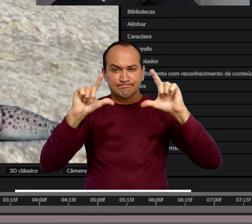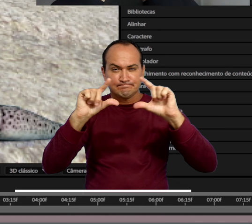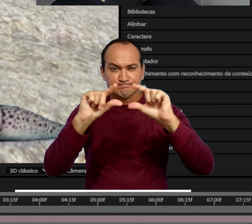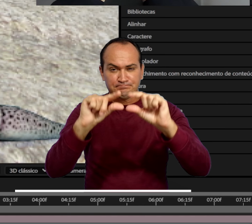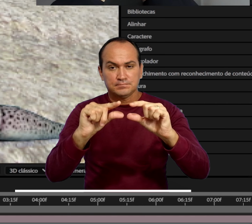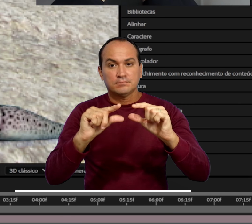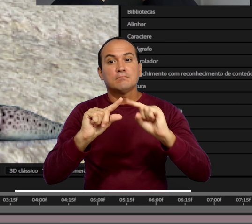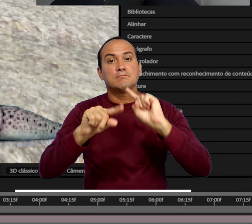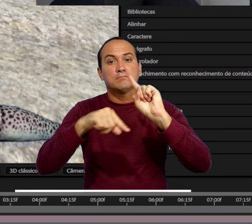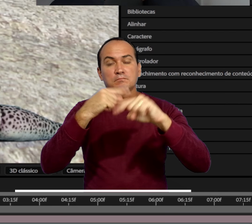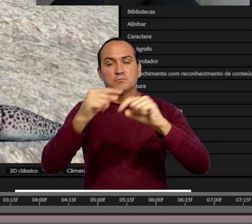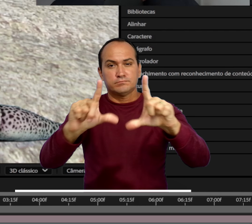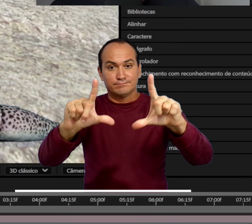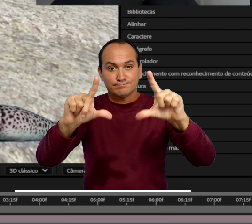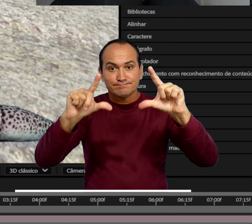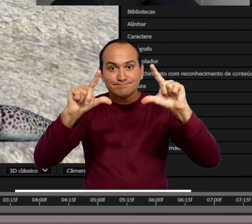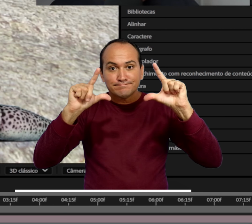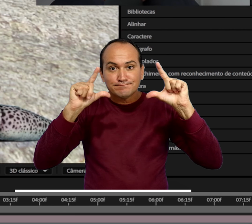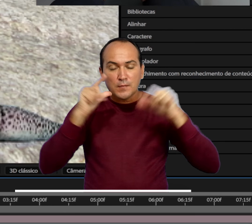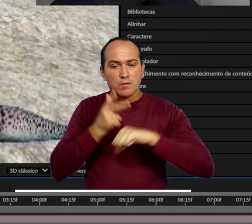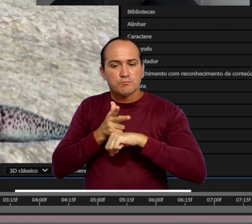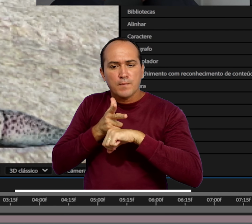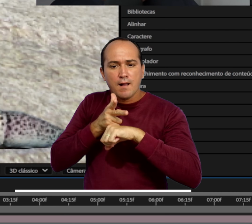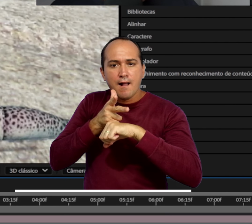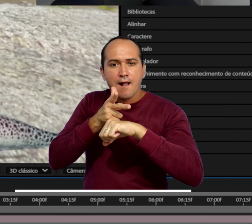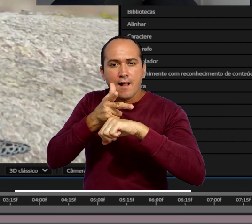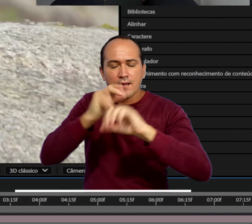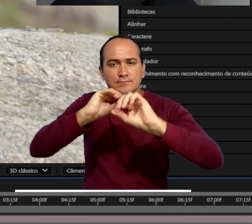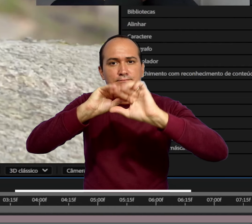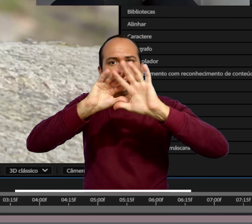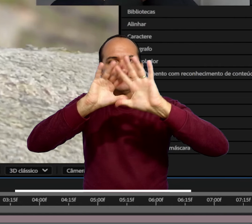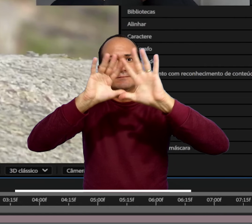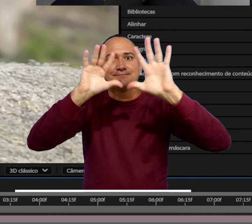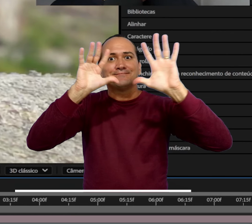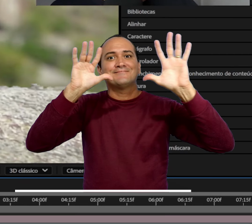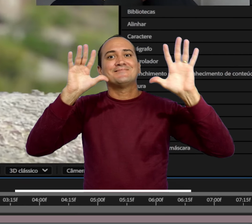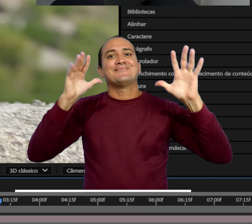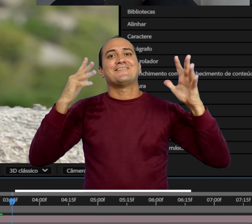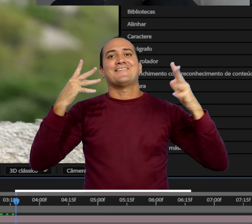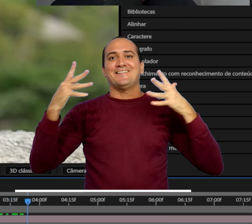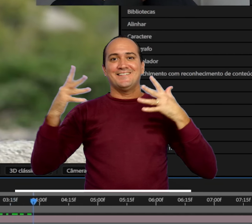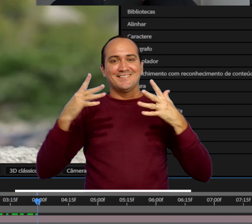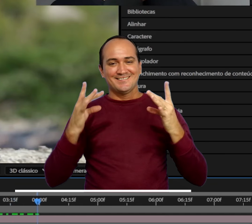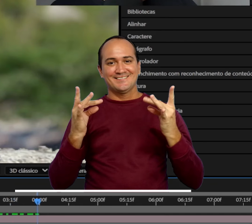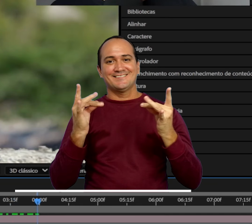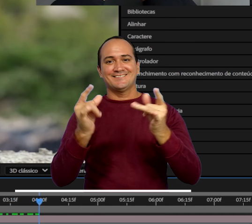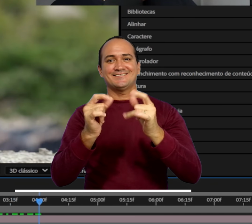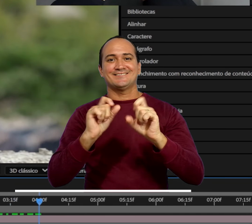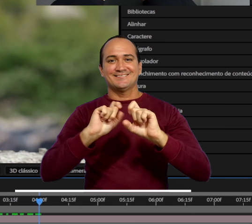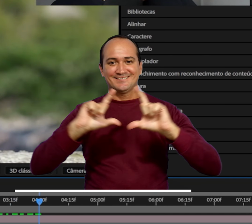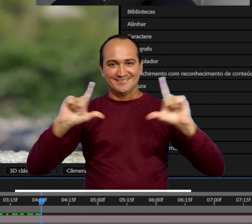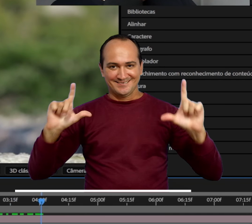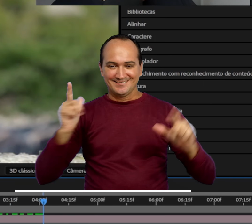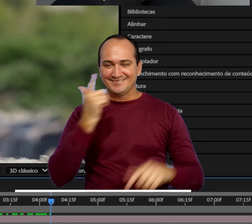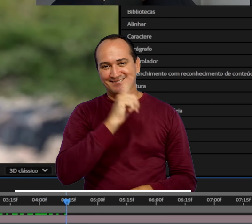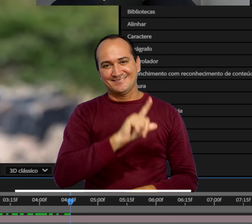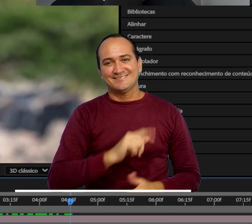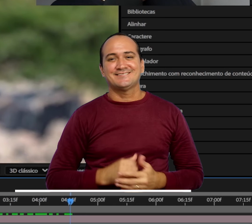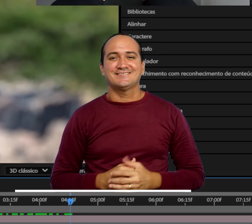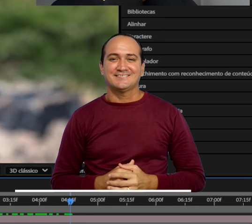desfocado. E à medida que a câmera vai avançando para lá, ó, aí a gente vai chegar com esse